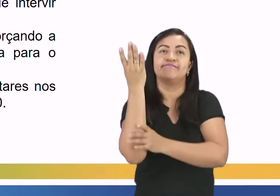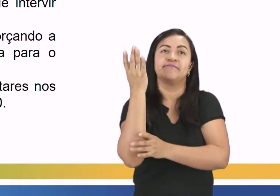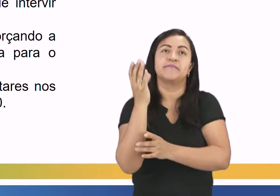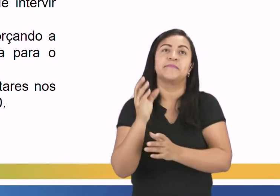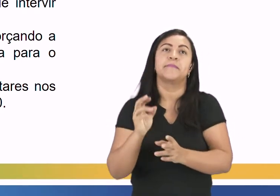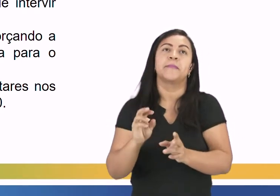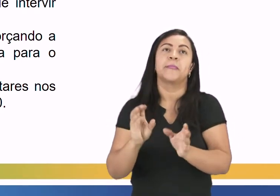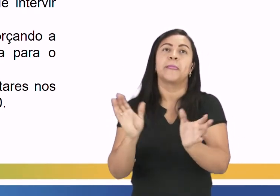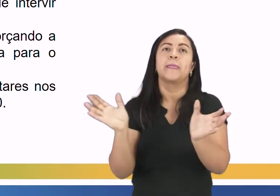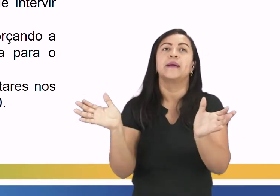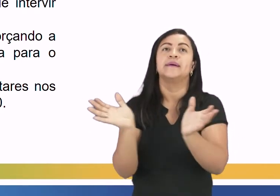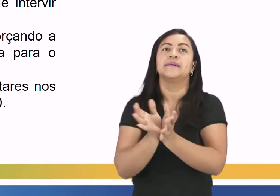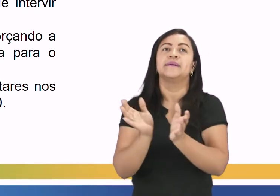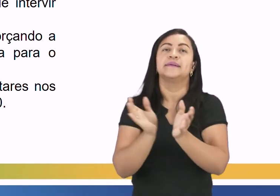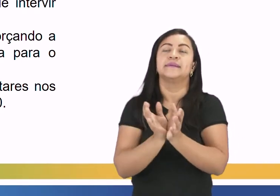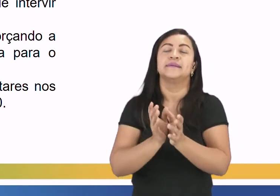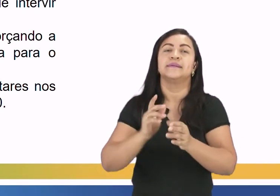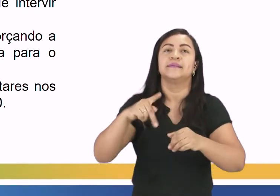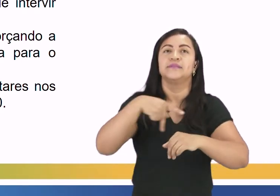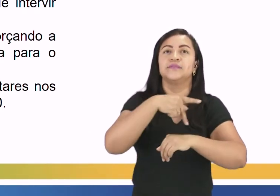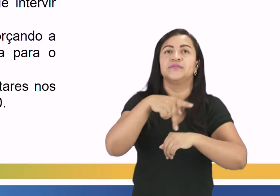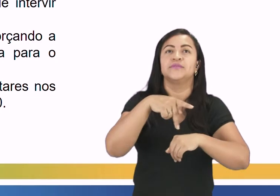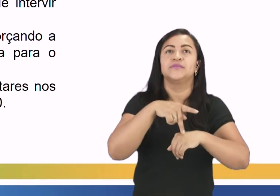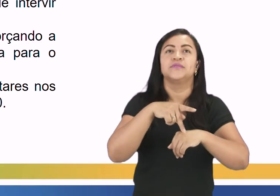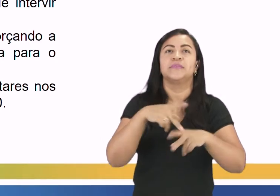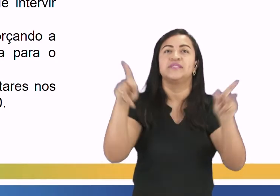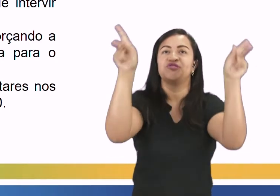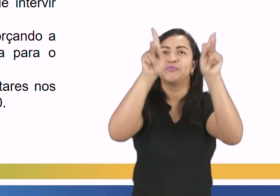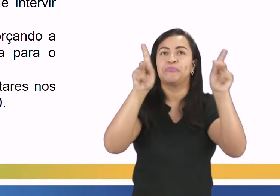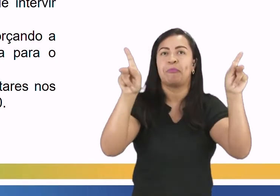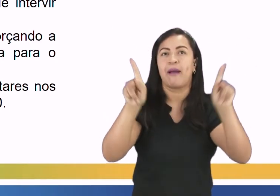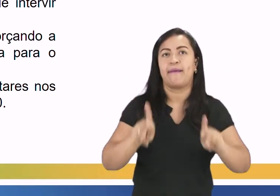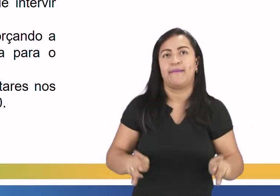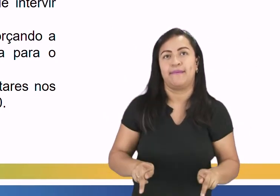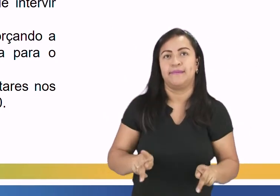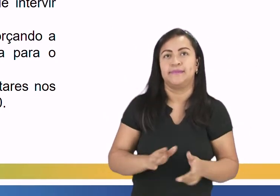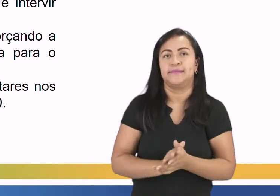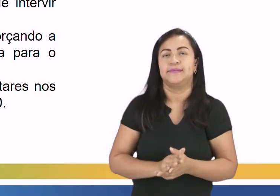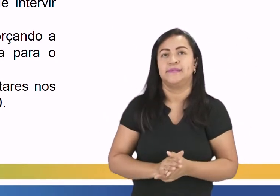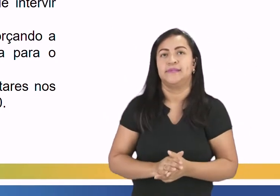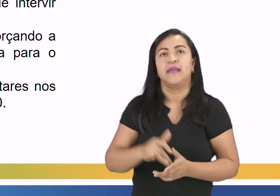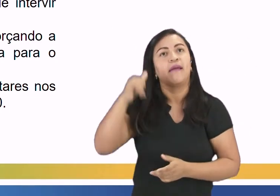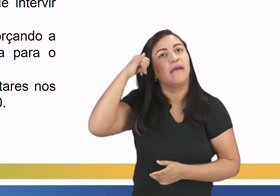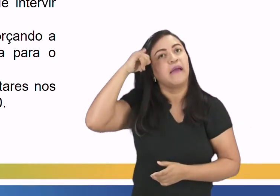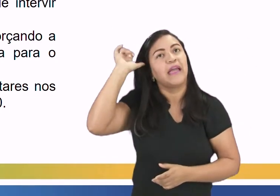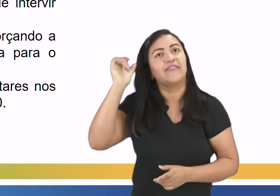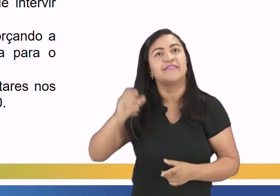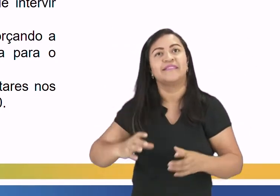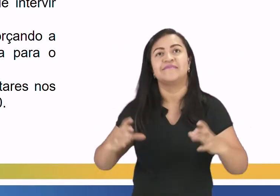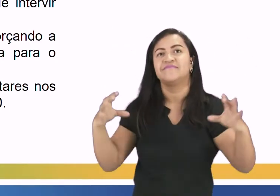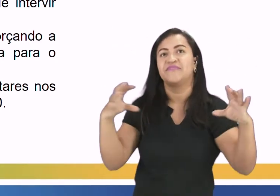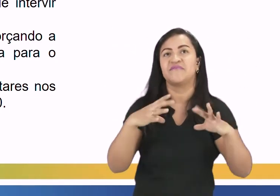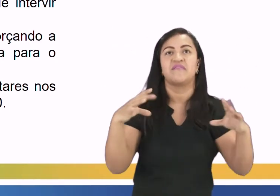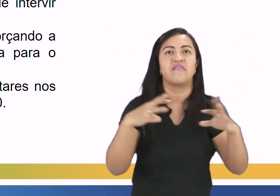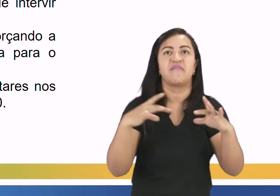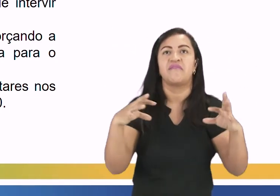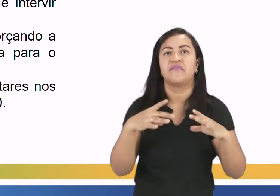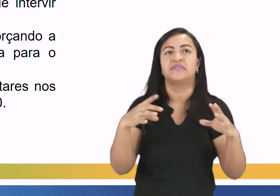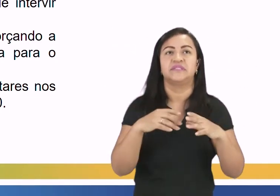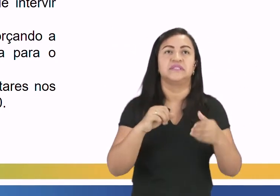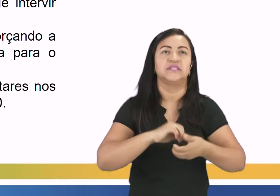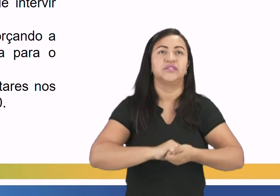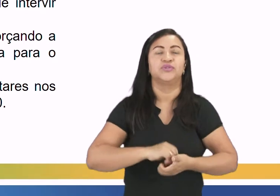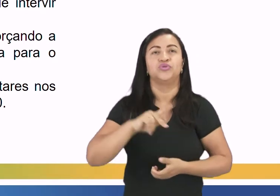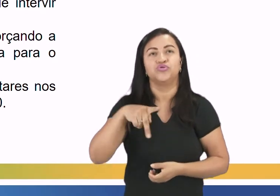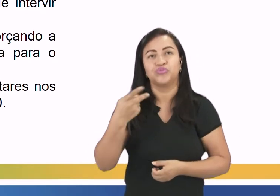os conflitos e evitar futuros choques entre os países da América, assegurando à OEA o